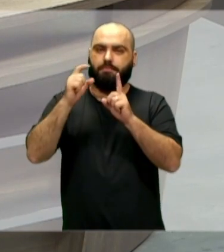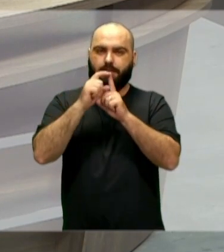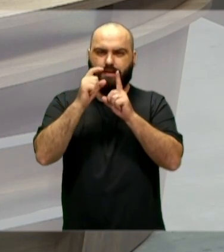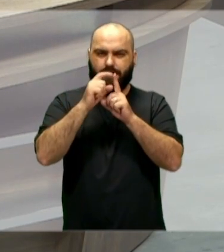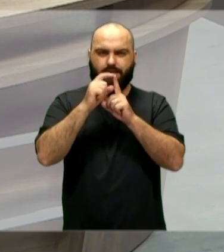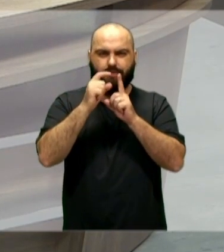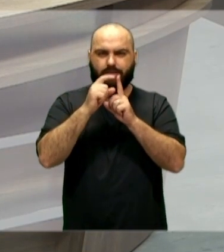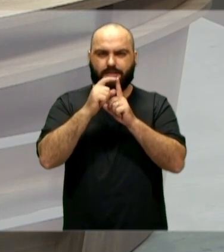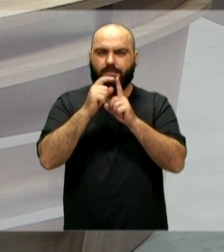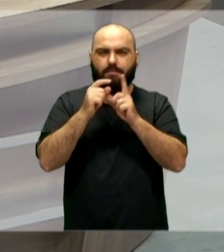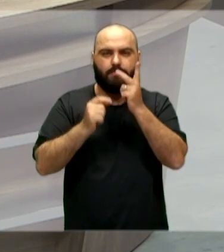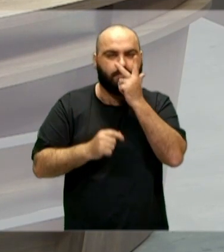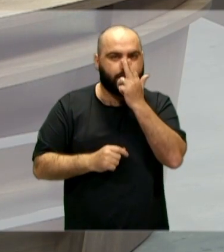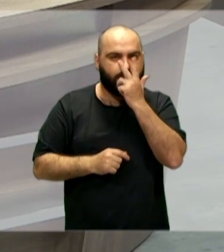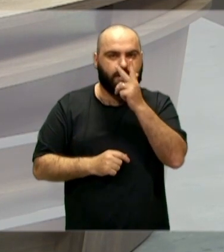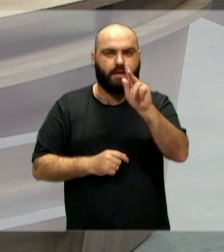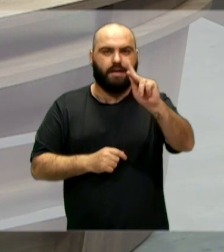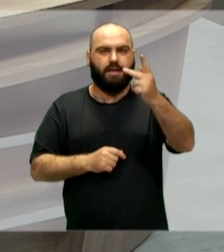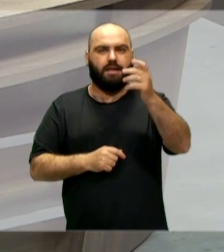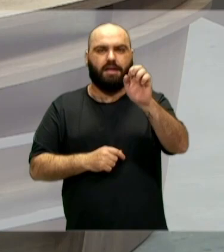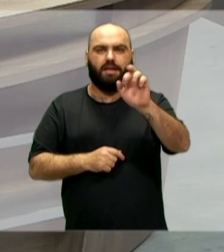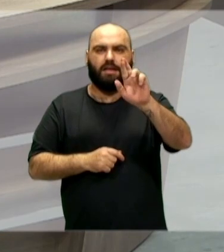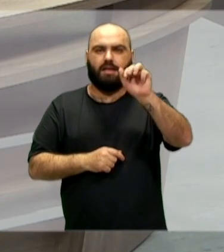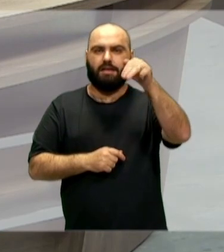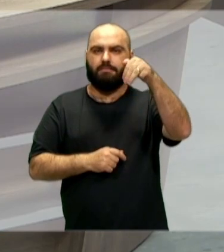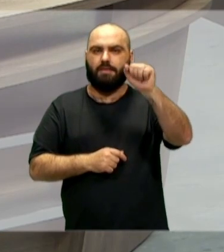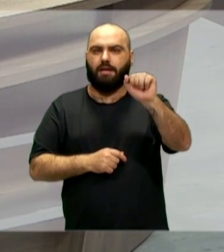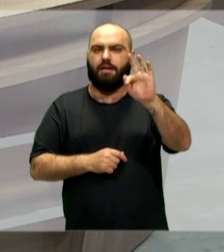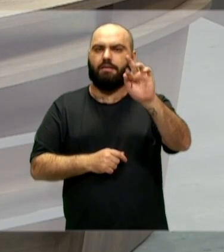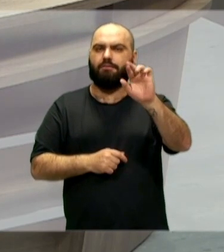acho, como hermafrodita.